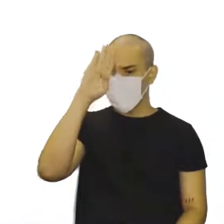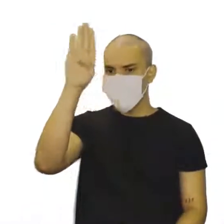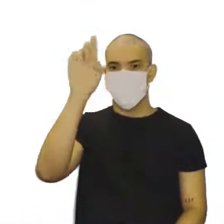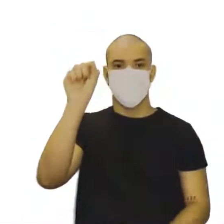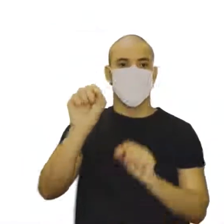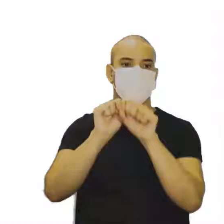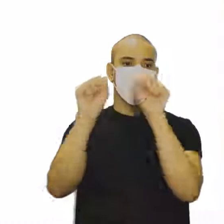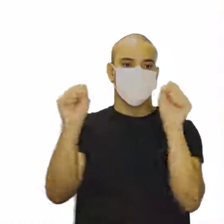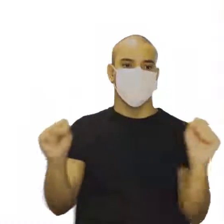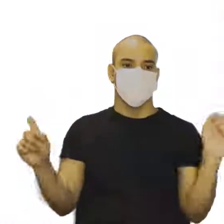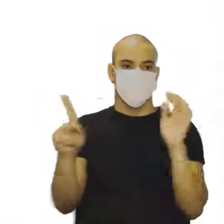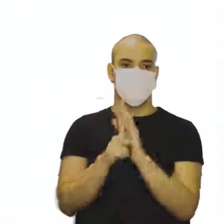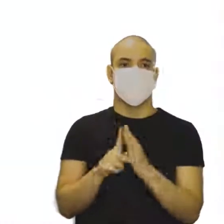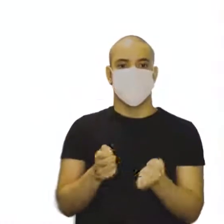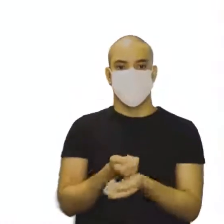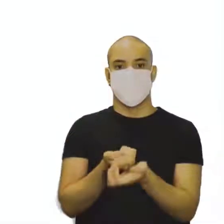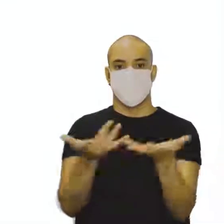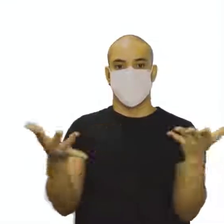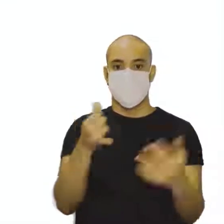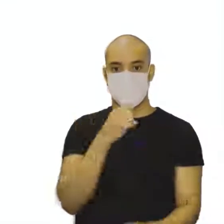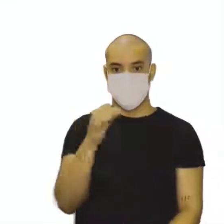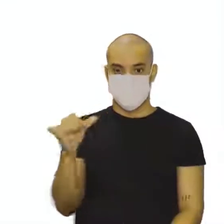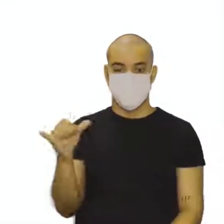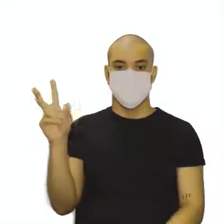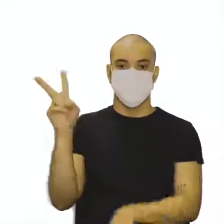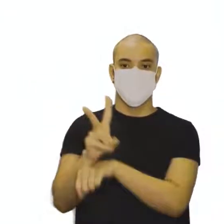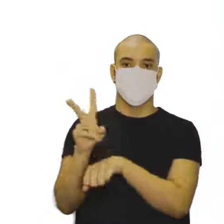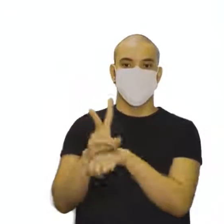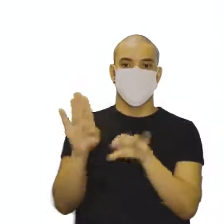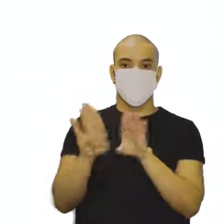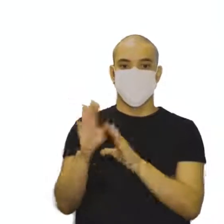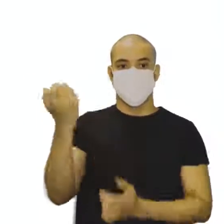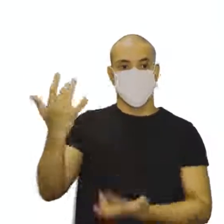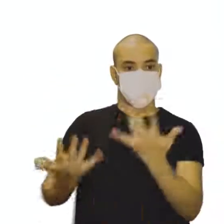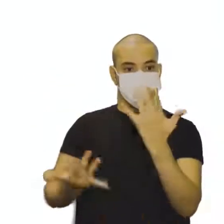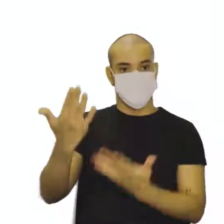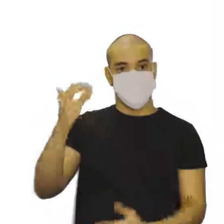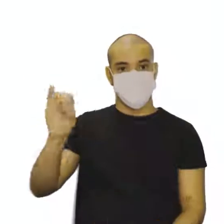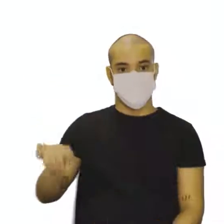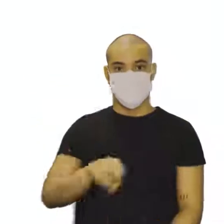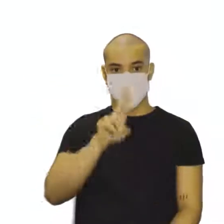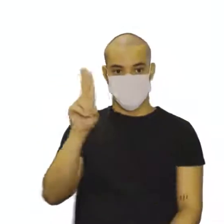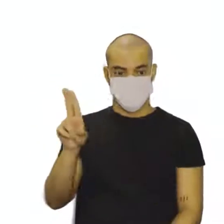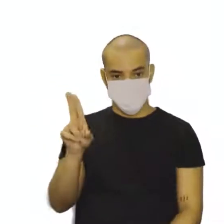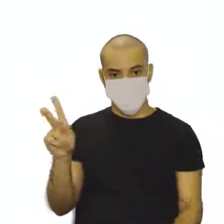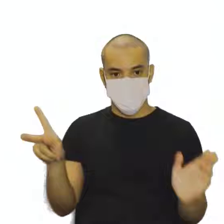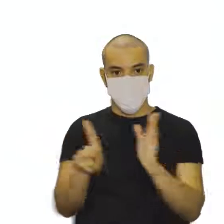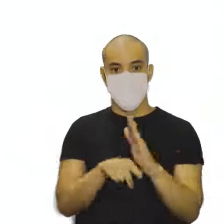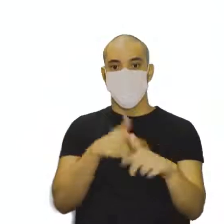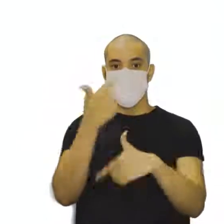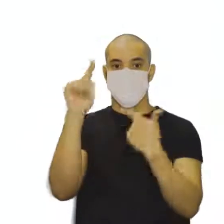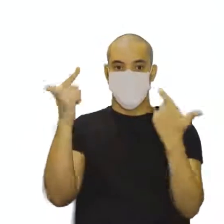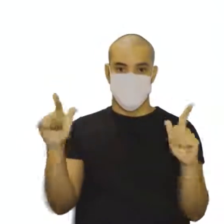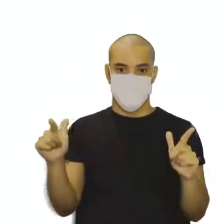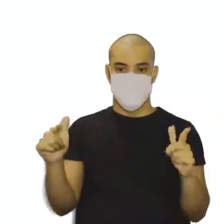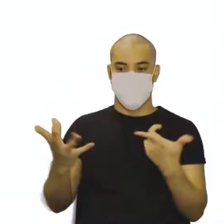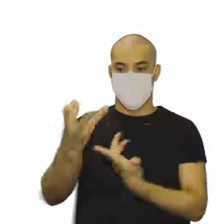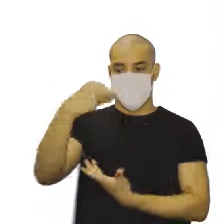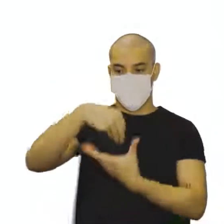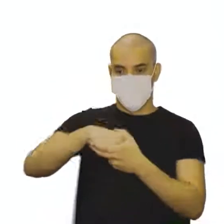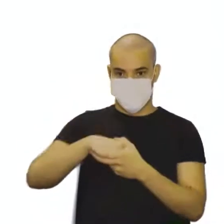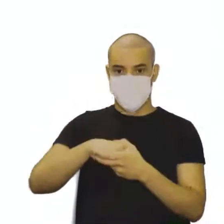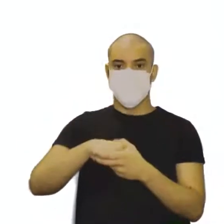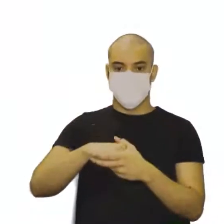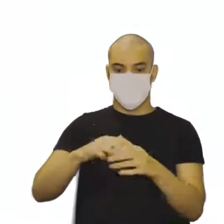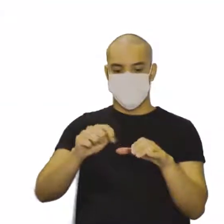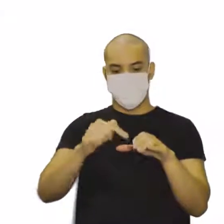de um sistema de distribuição de energia para prevenir incêndios ou danos a outros elementos do circuito,